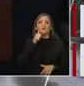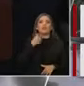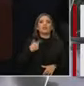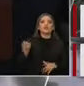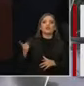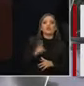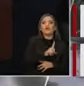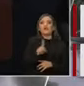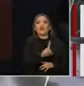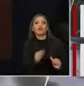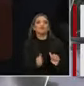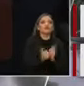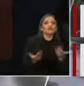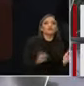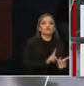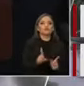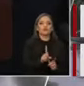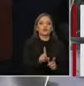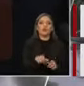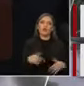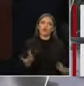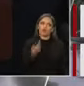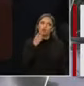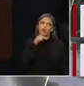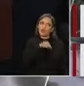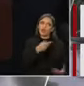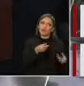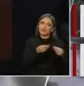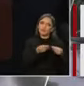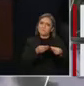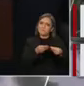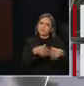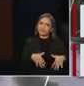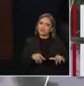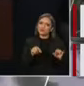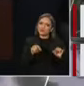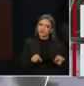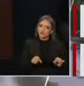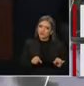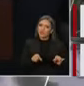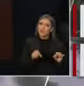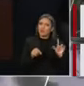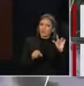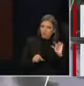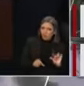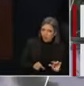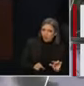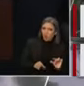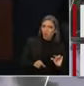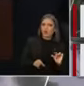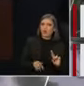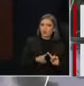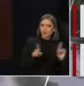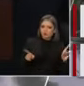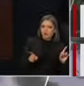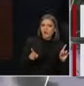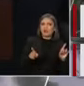então a enquadrei pelo dano que ela causou, ainda que mínimo, num bem